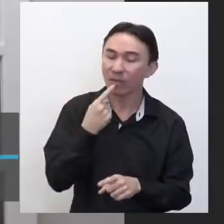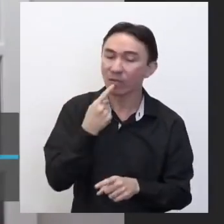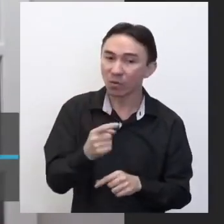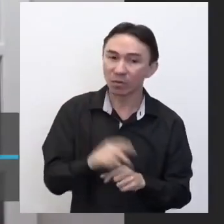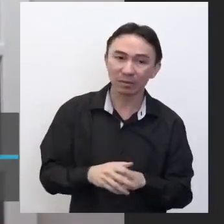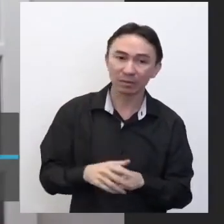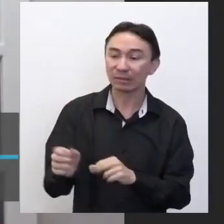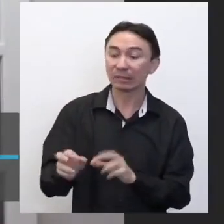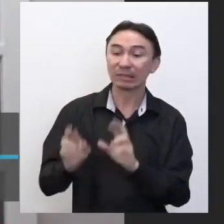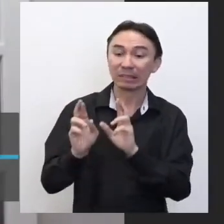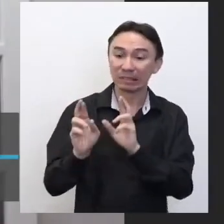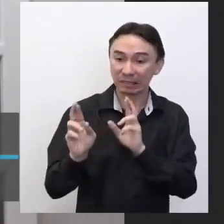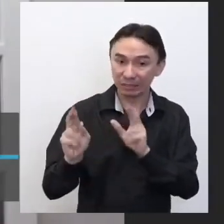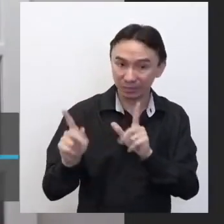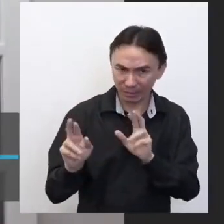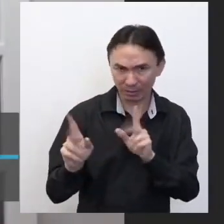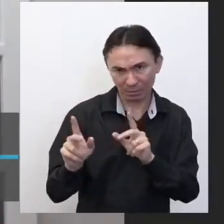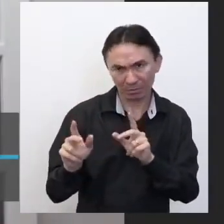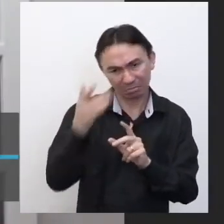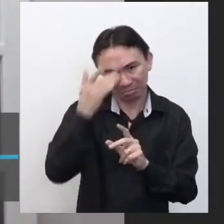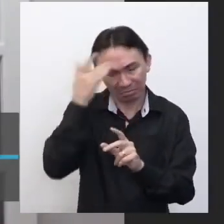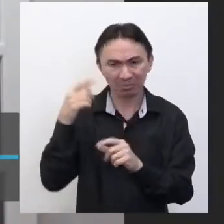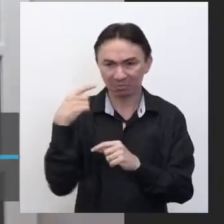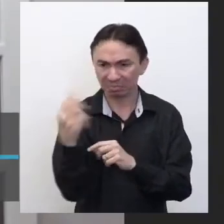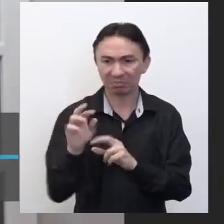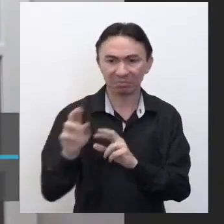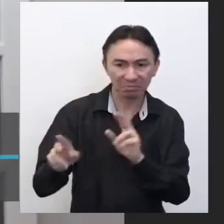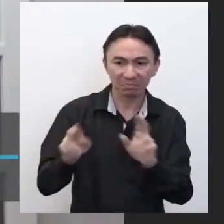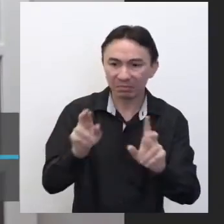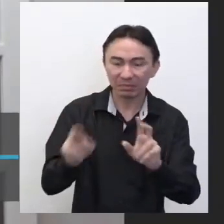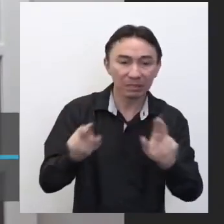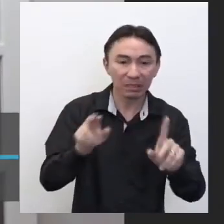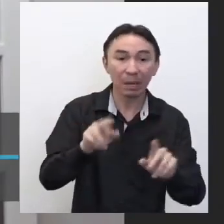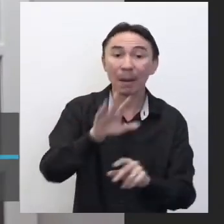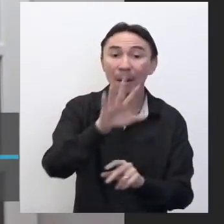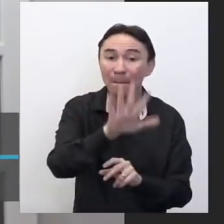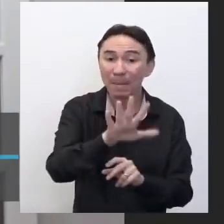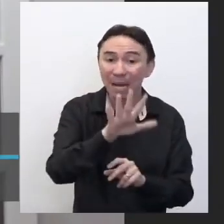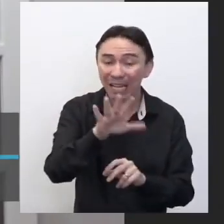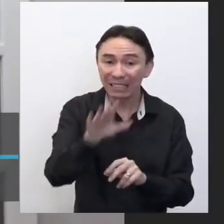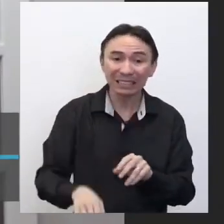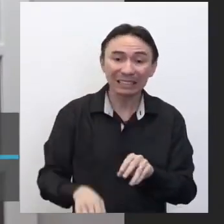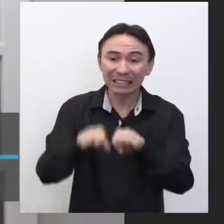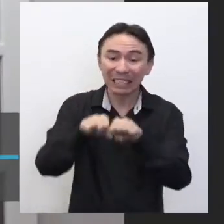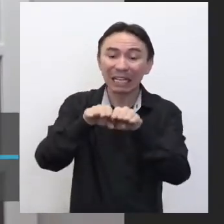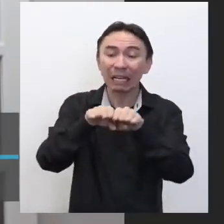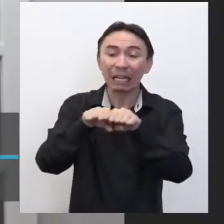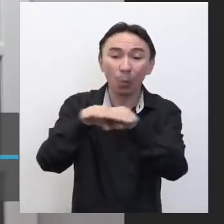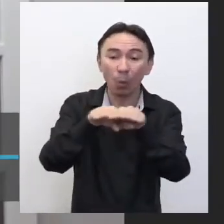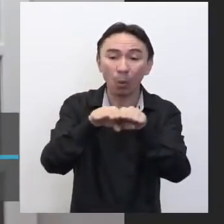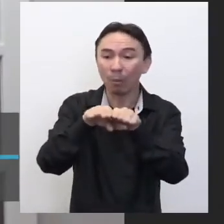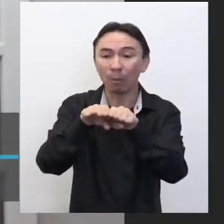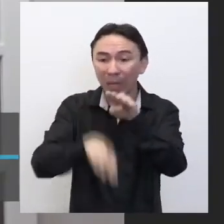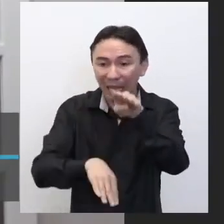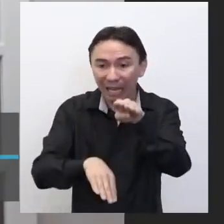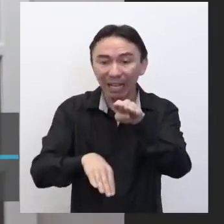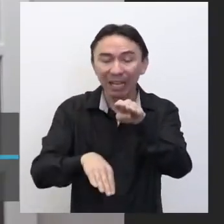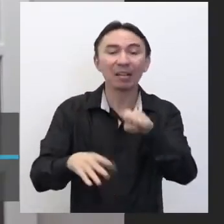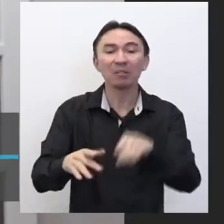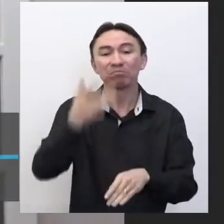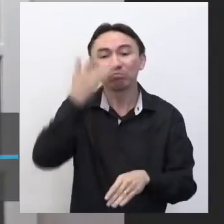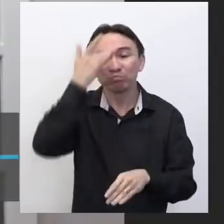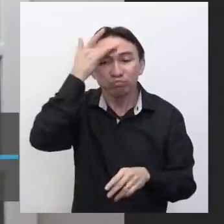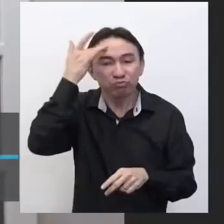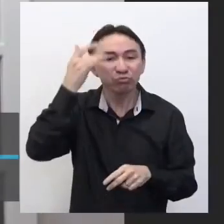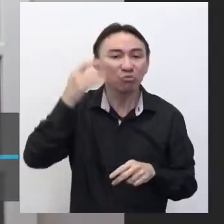assim, diferença todos temos. Agora, a desigualdade, ela é uma criação do ser humano, ela é uma obra da humanidade.